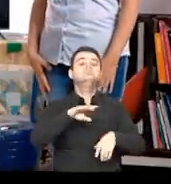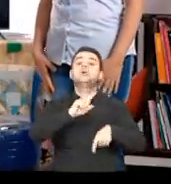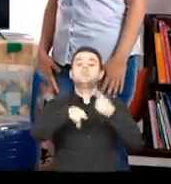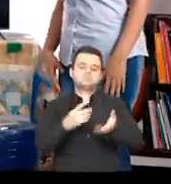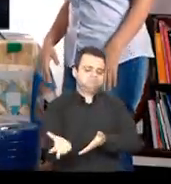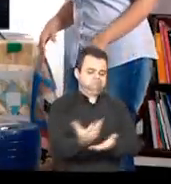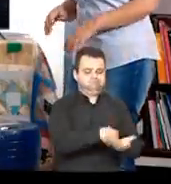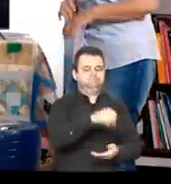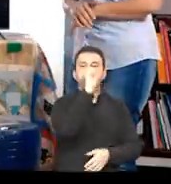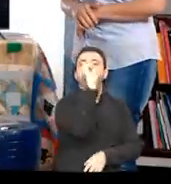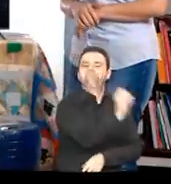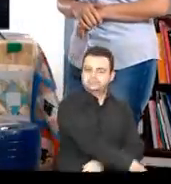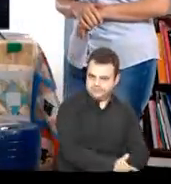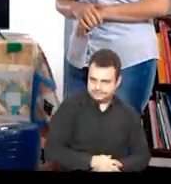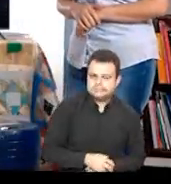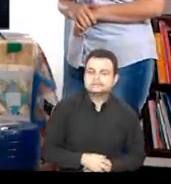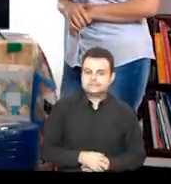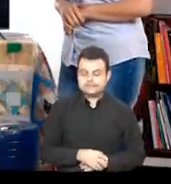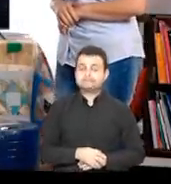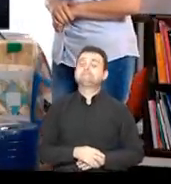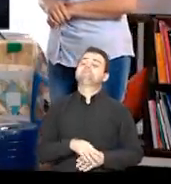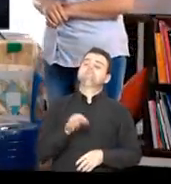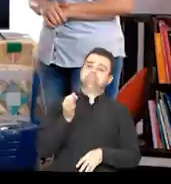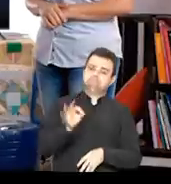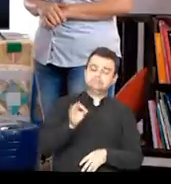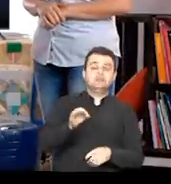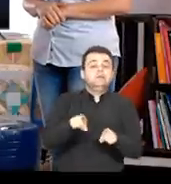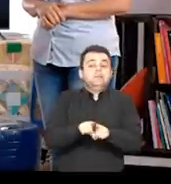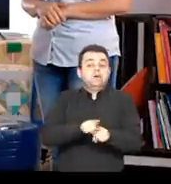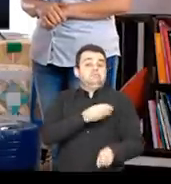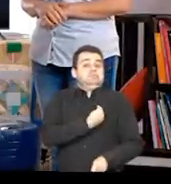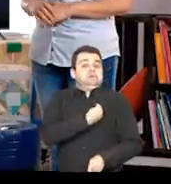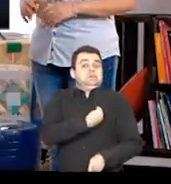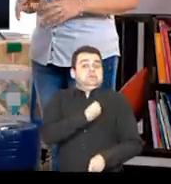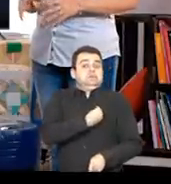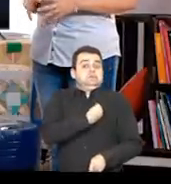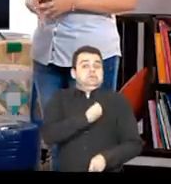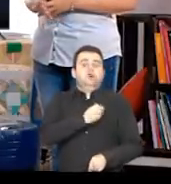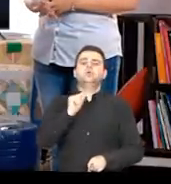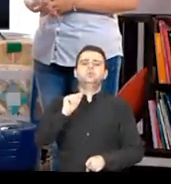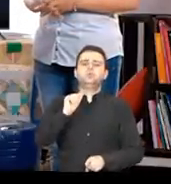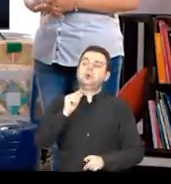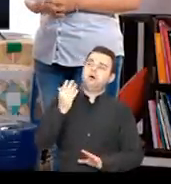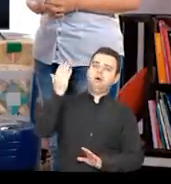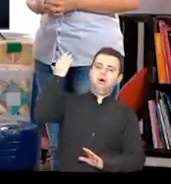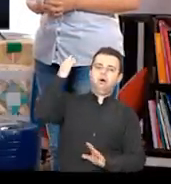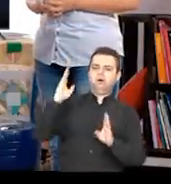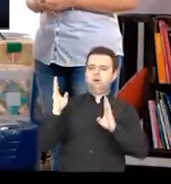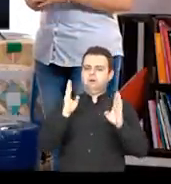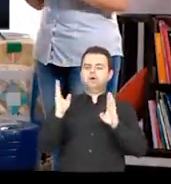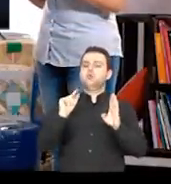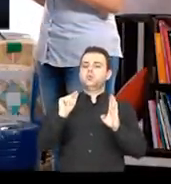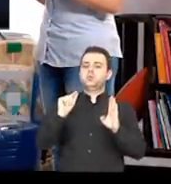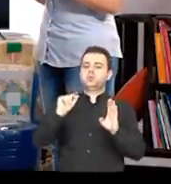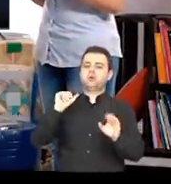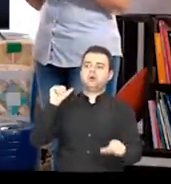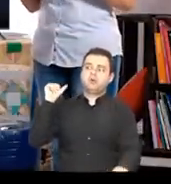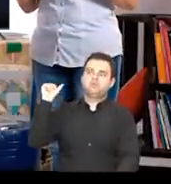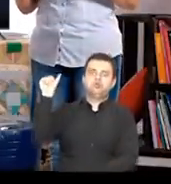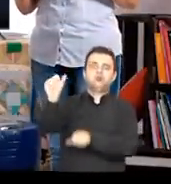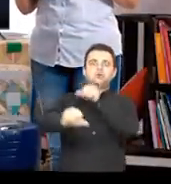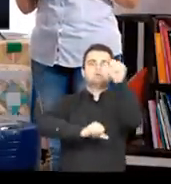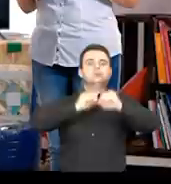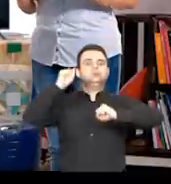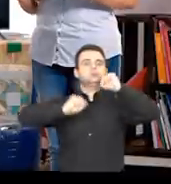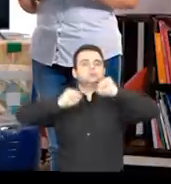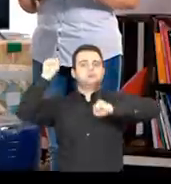isso revela muito sobre o nosso estilo de vida. E ele começou a partir da Revolução Industrial. Ah, a